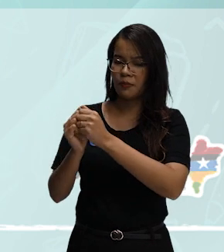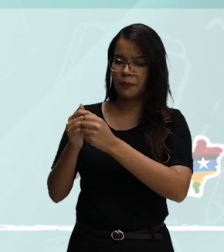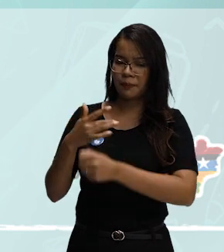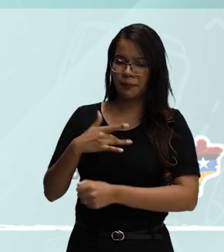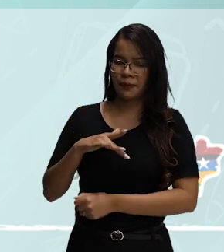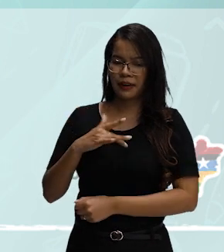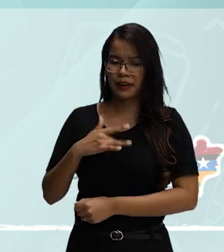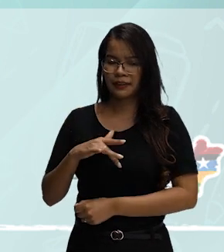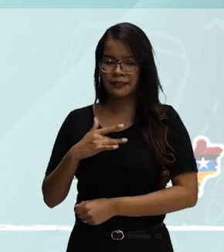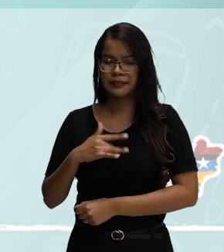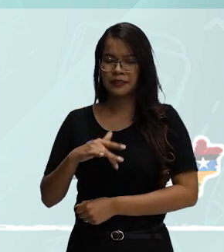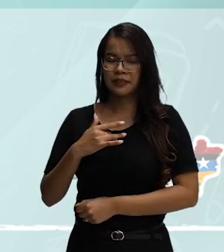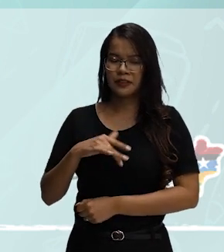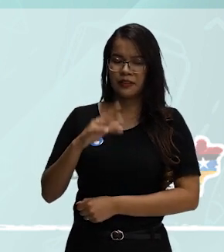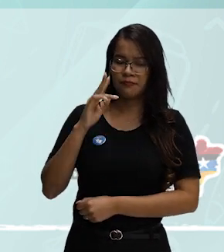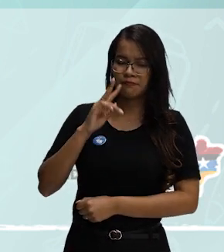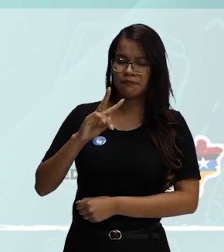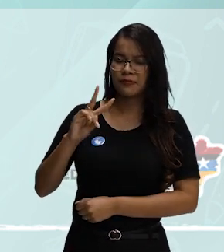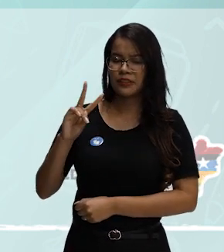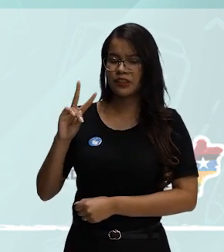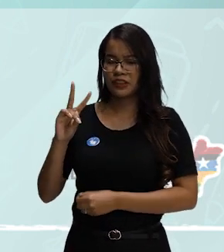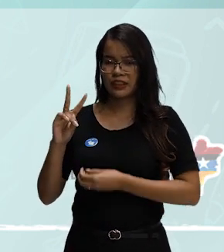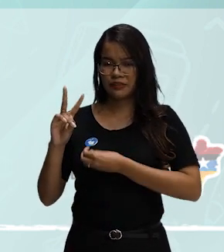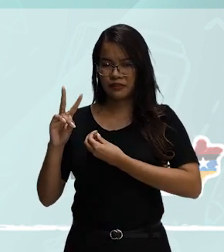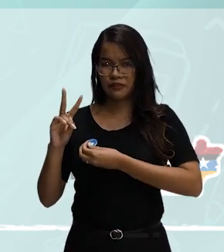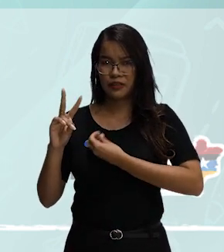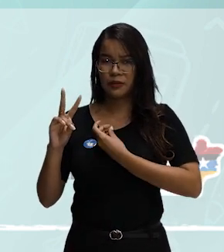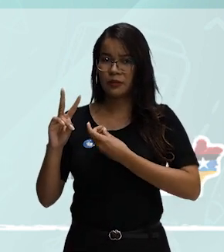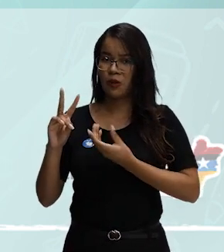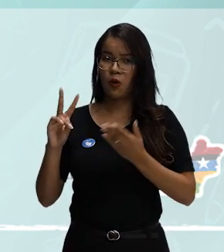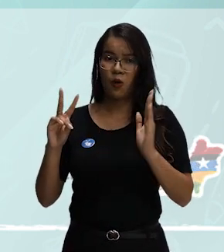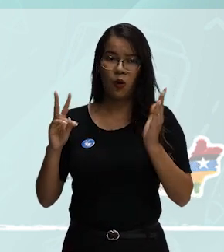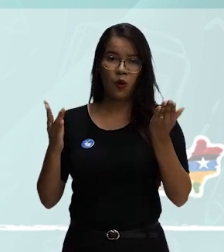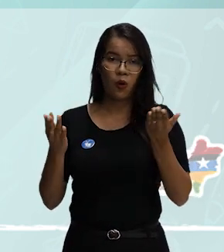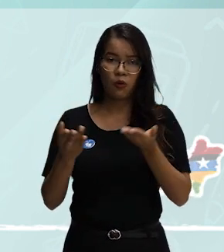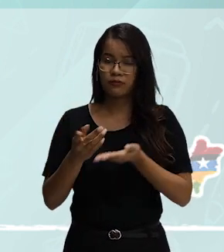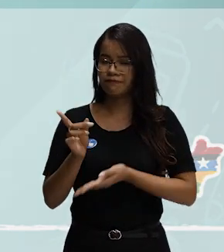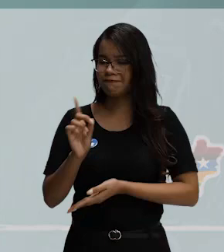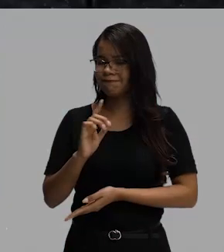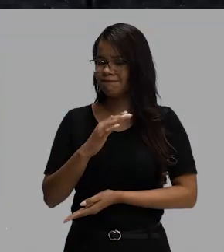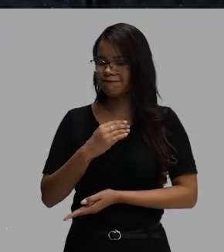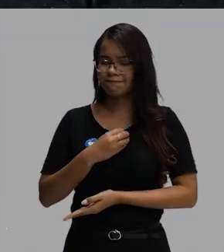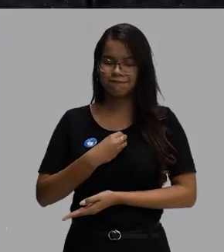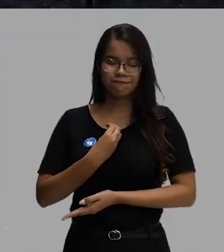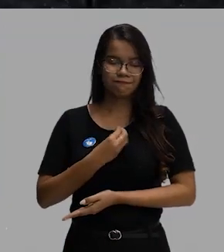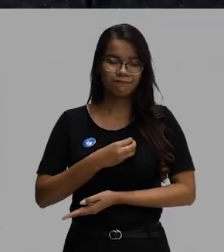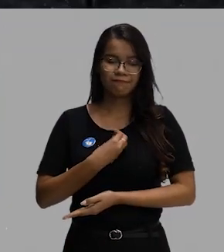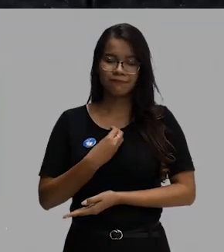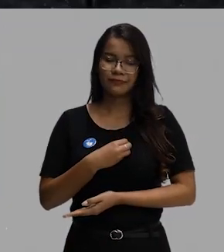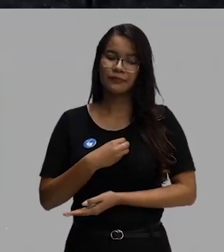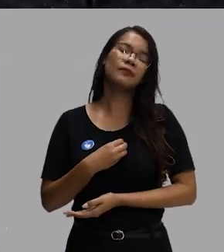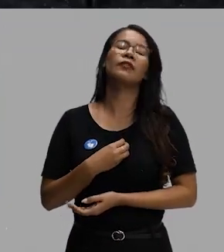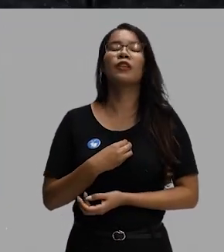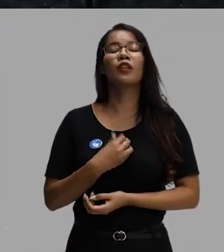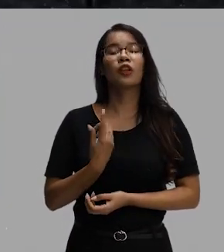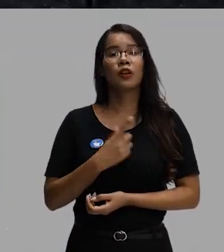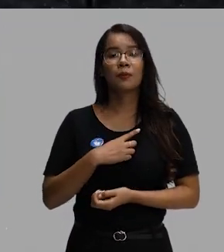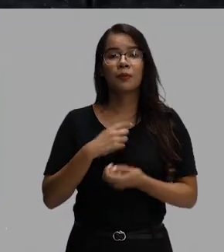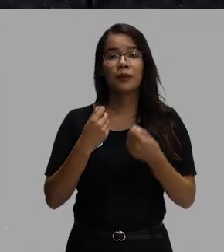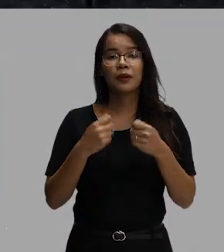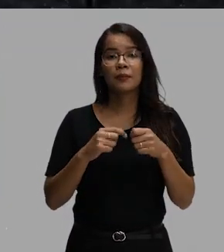quem viveu, quem já não vive, Álvares de Azevedo. Já deu para perceber aqui que ele está se referindo